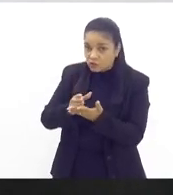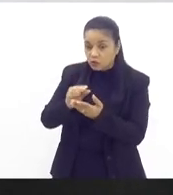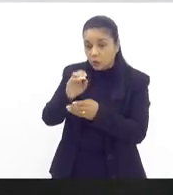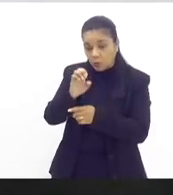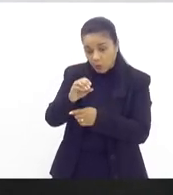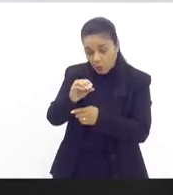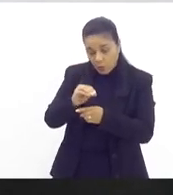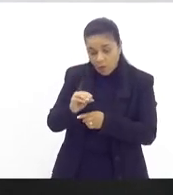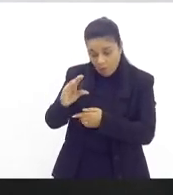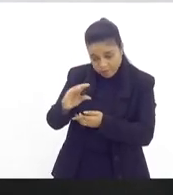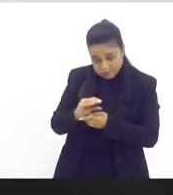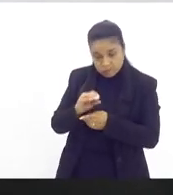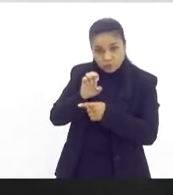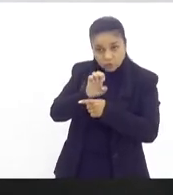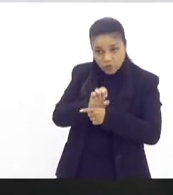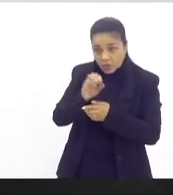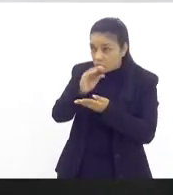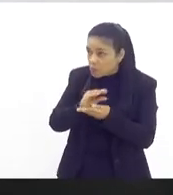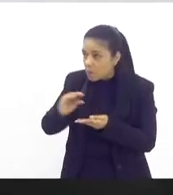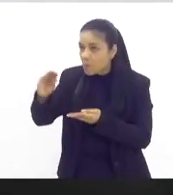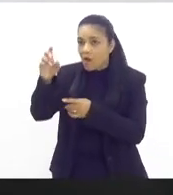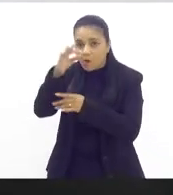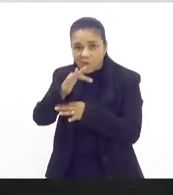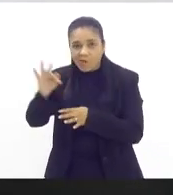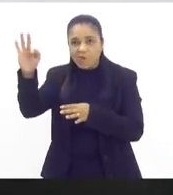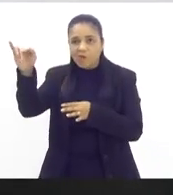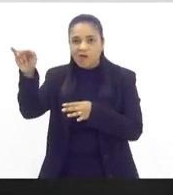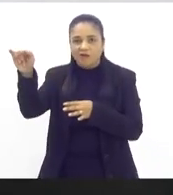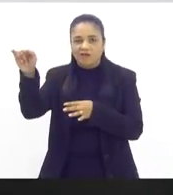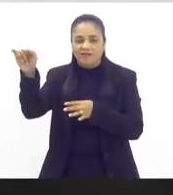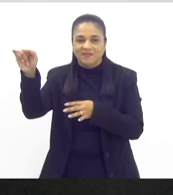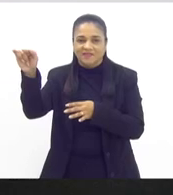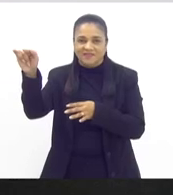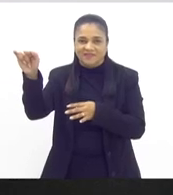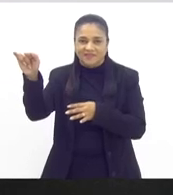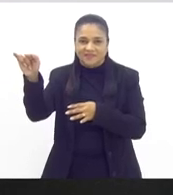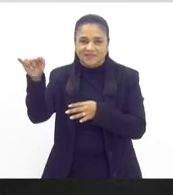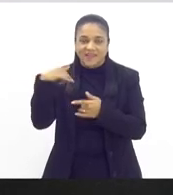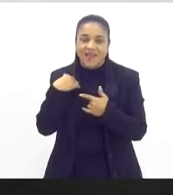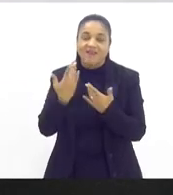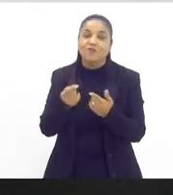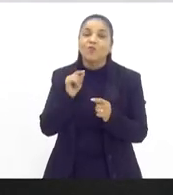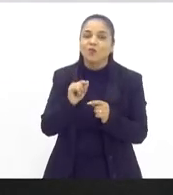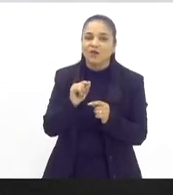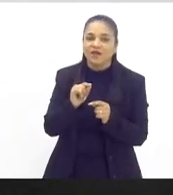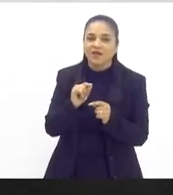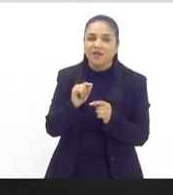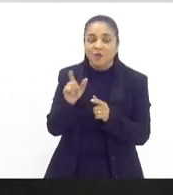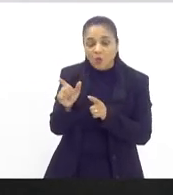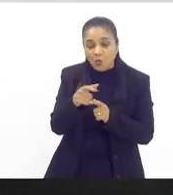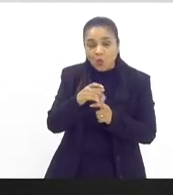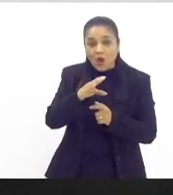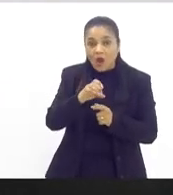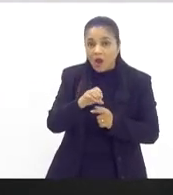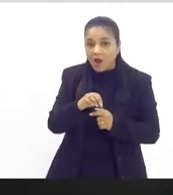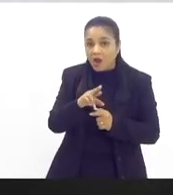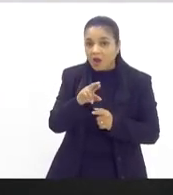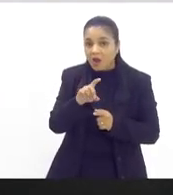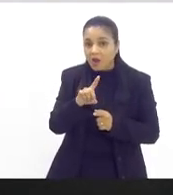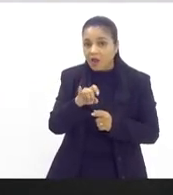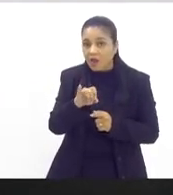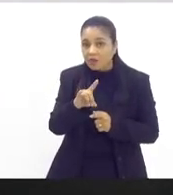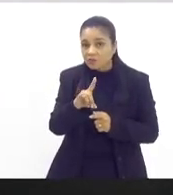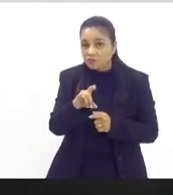essa devolução. O segundo ponto passa um pouco pelo que o Gladstone falou aqui, a questão do crédito do